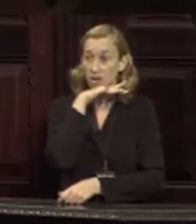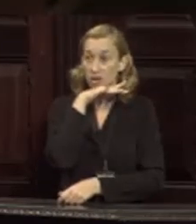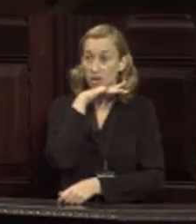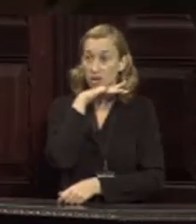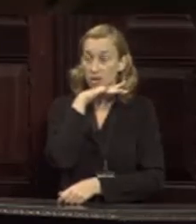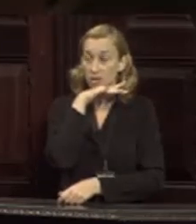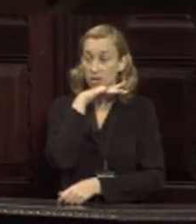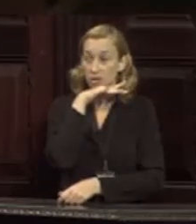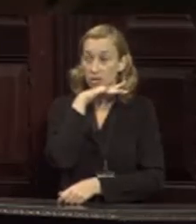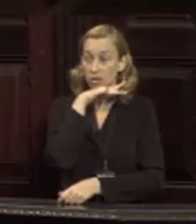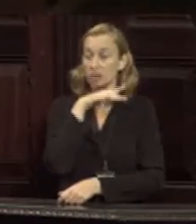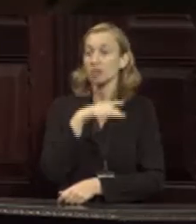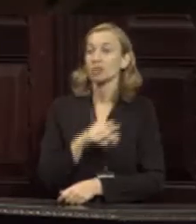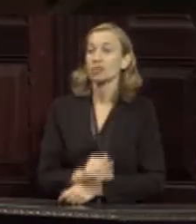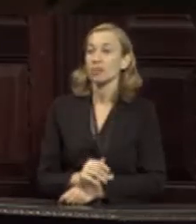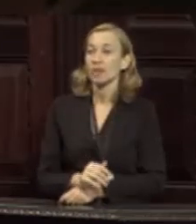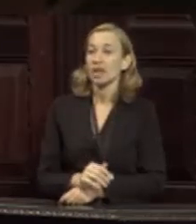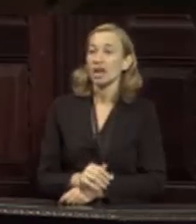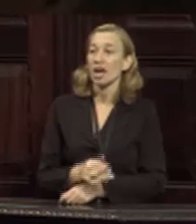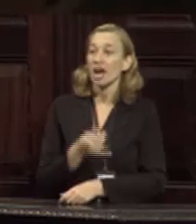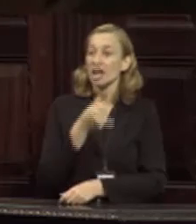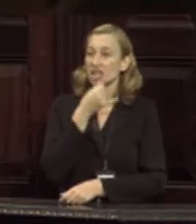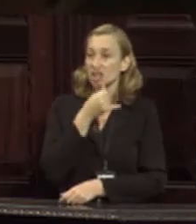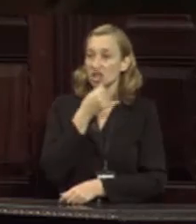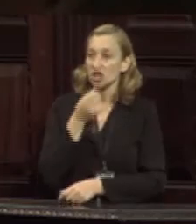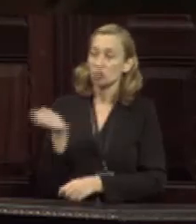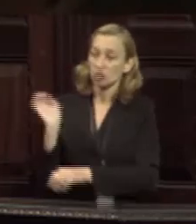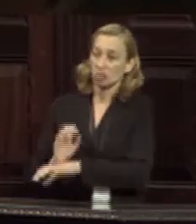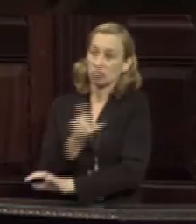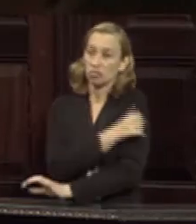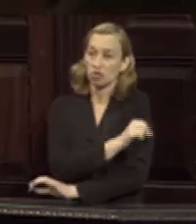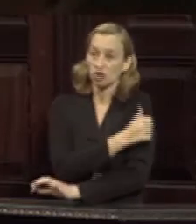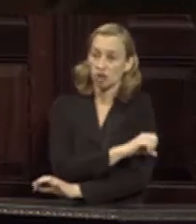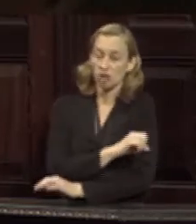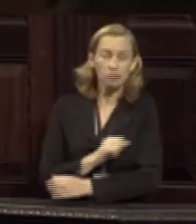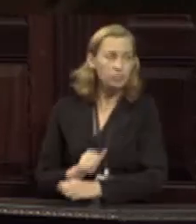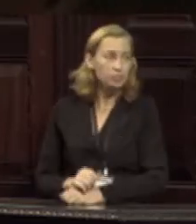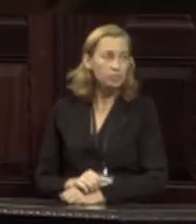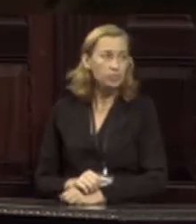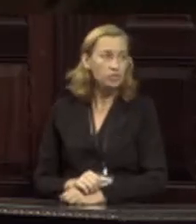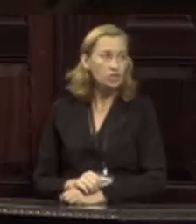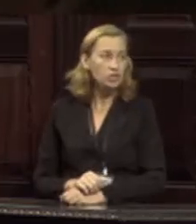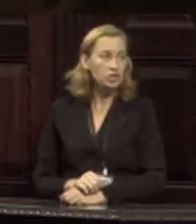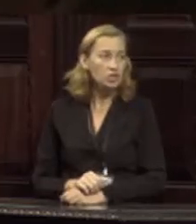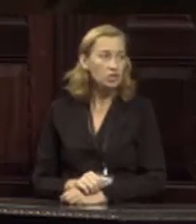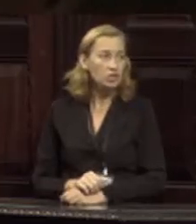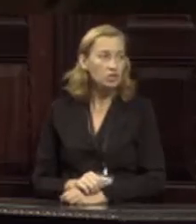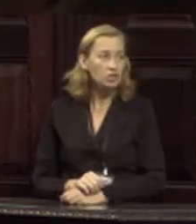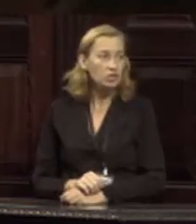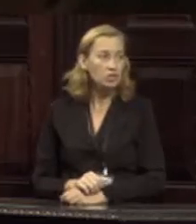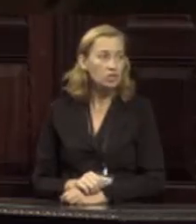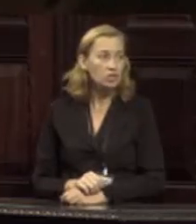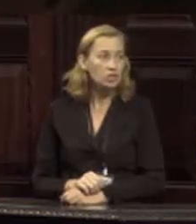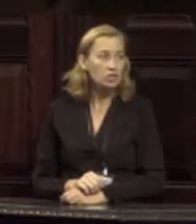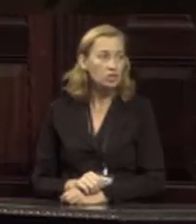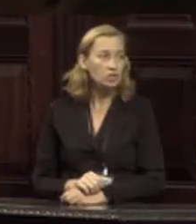derrocada para o Estado do Rio de Janeiro. Tanto é que no último leilão, deputado Waldeck, que o